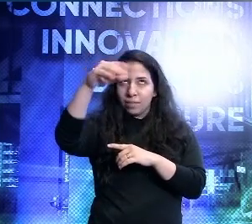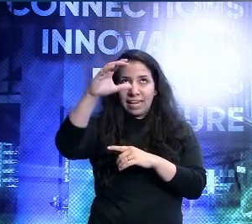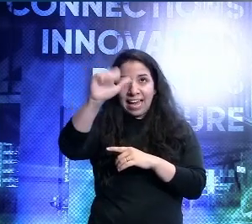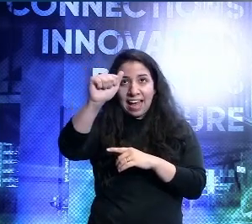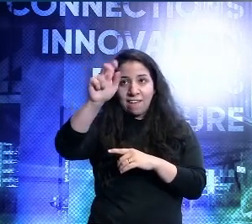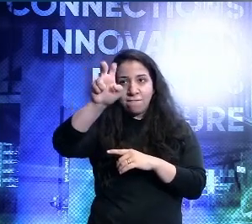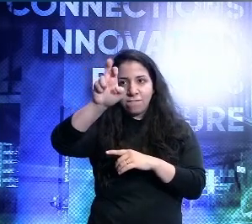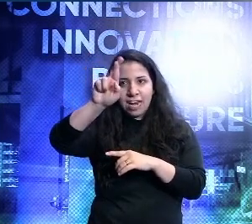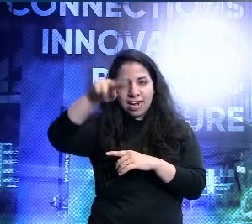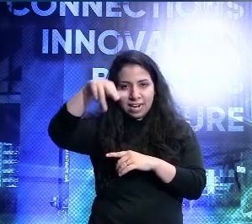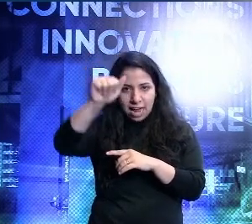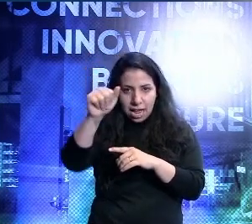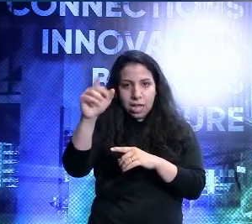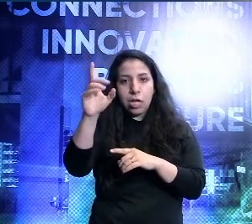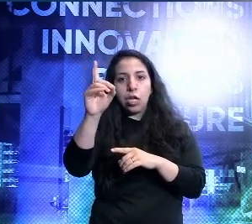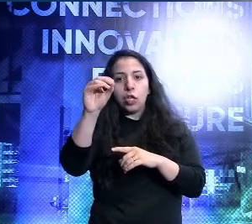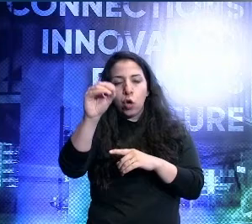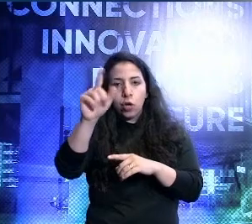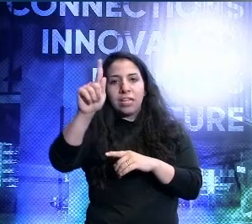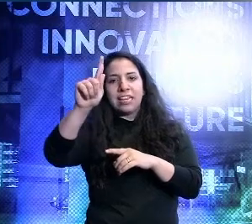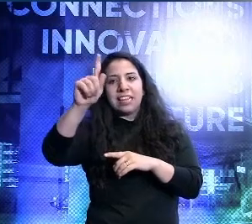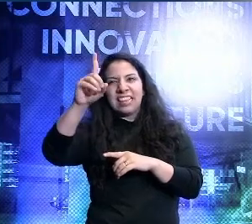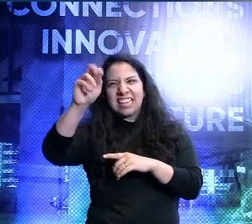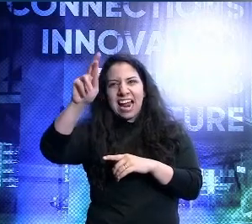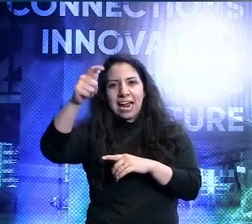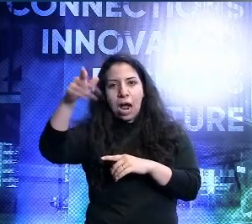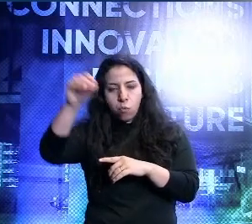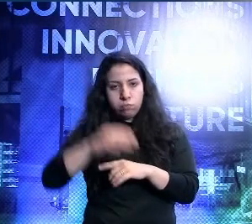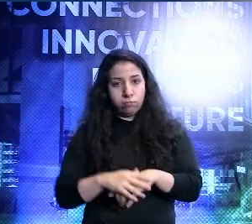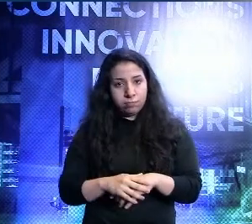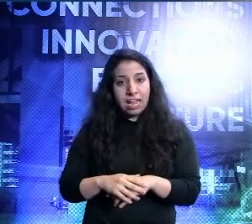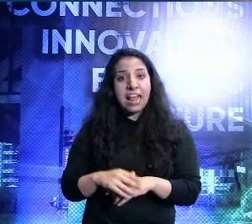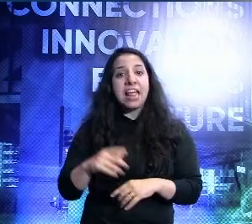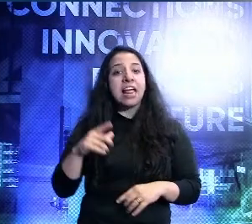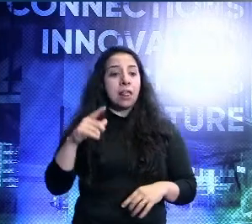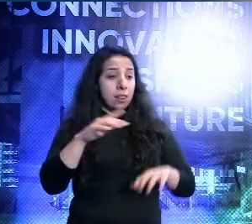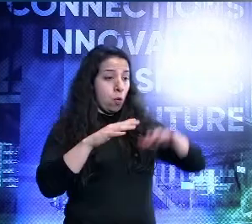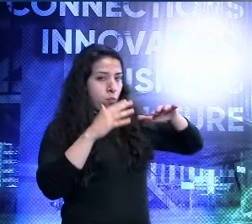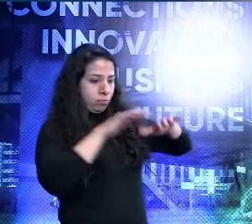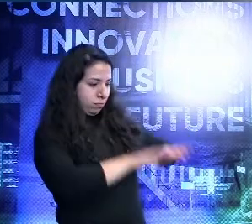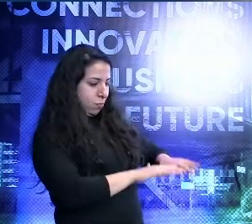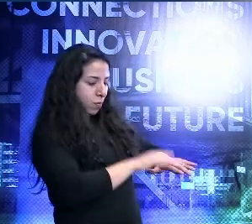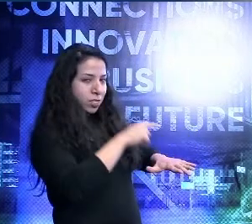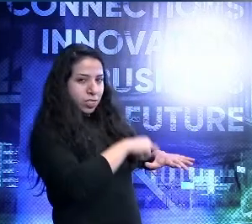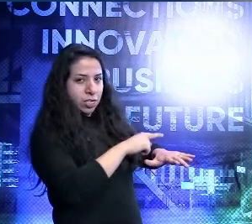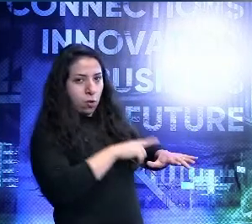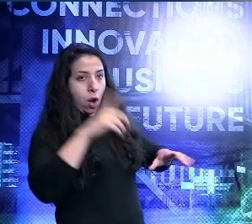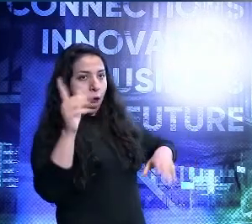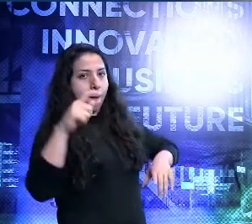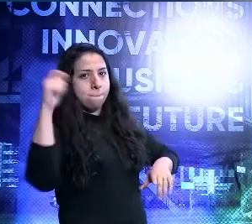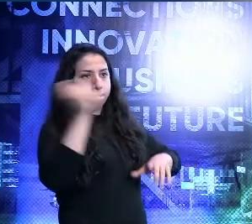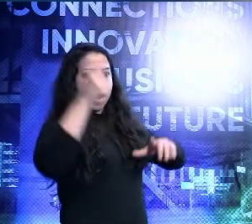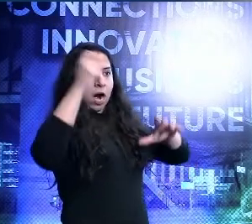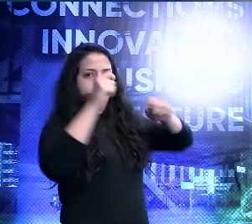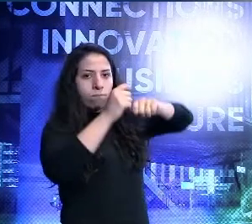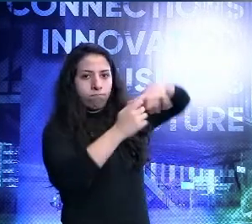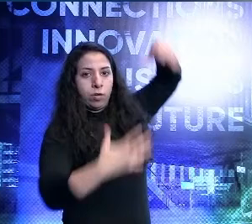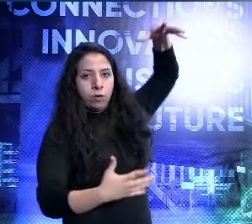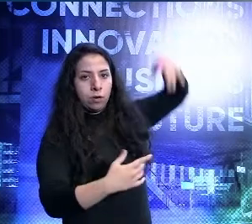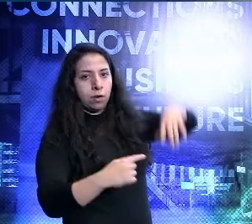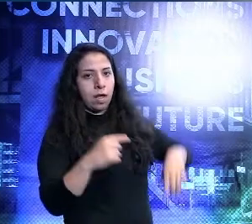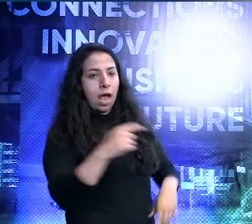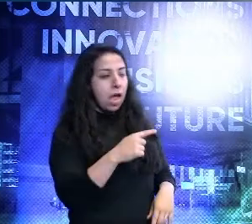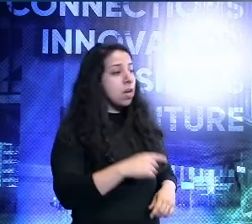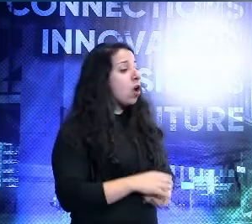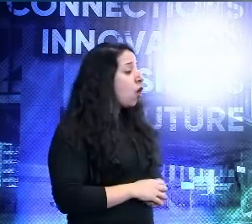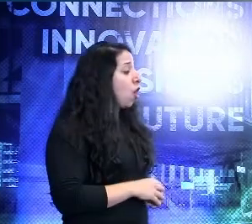dizia, e aí, Mestre dos Magos, você sabe a saída? Sei, siga o seu coração. E ele sumia. O pessoal ficava puto. Porra, de